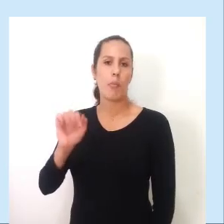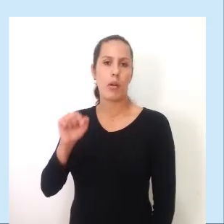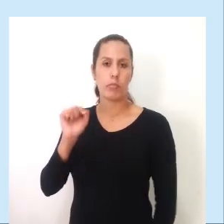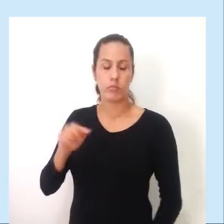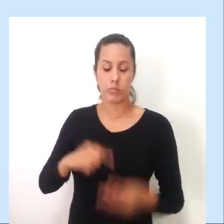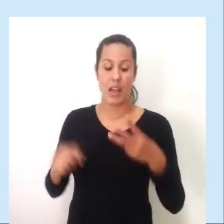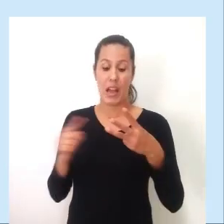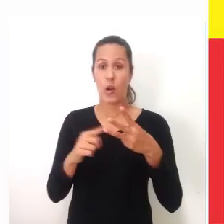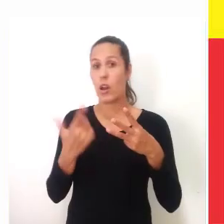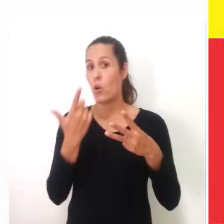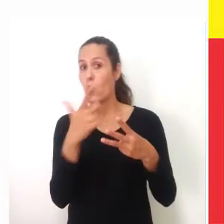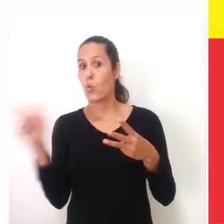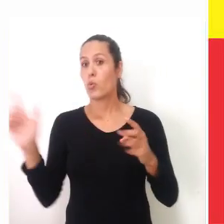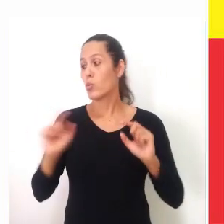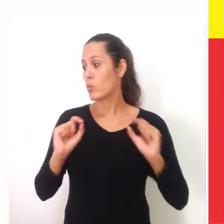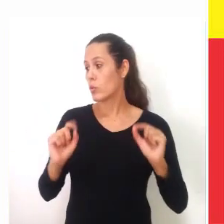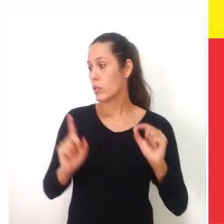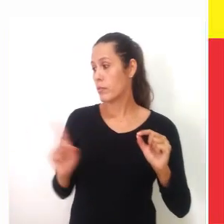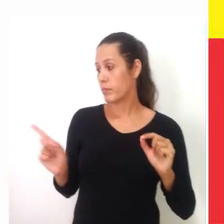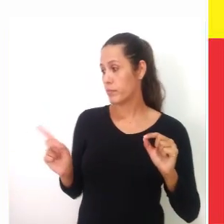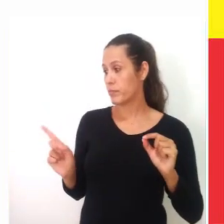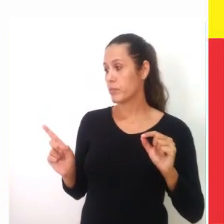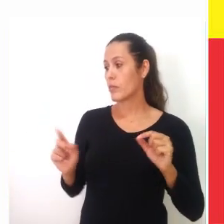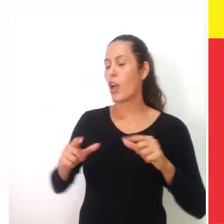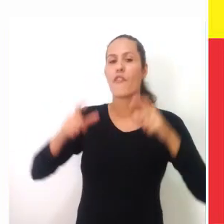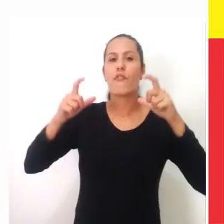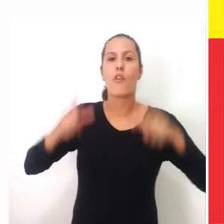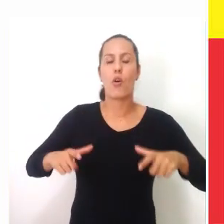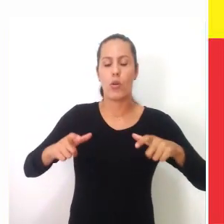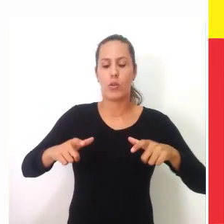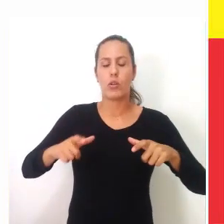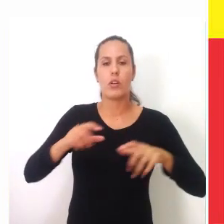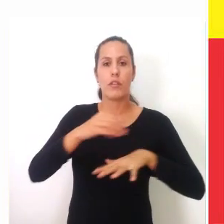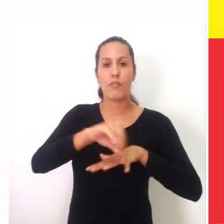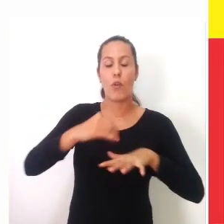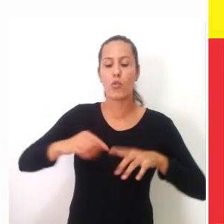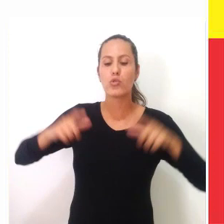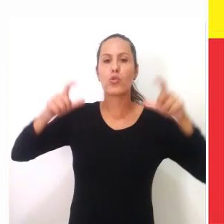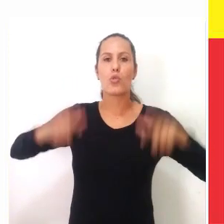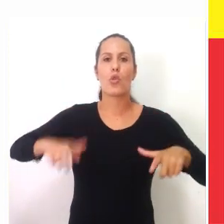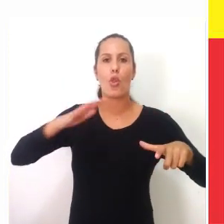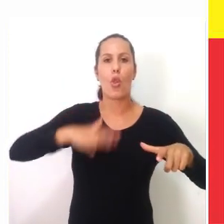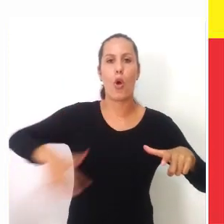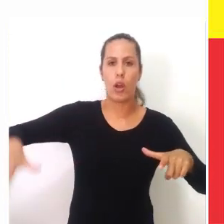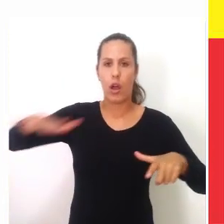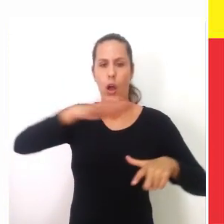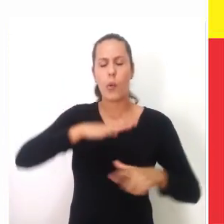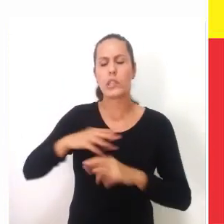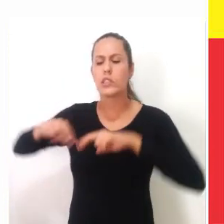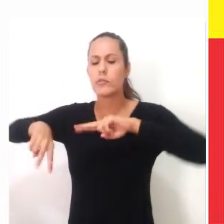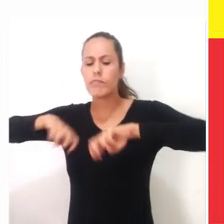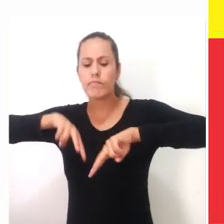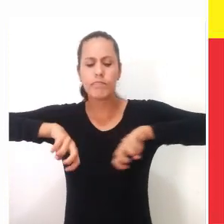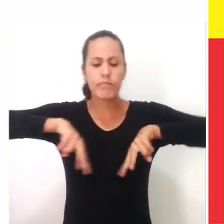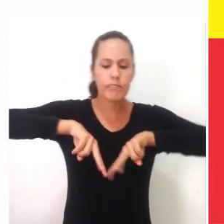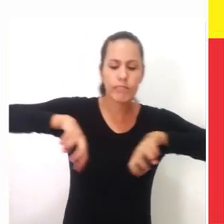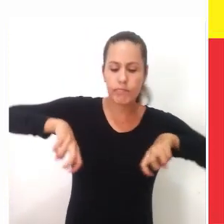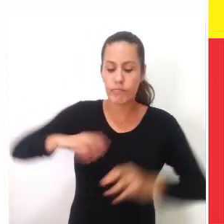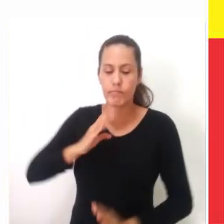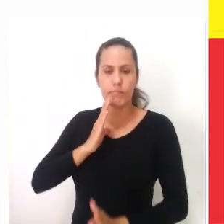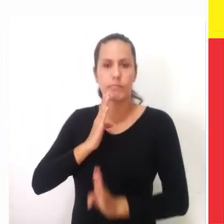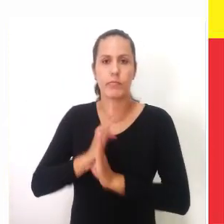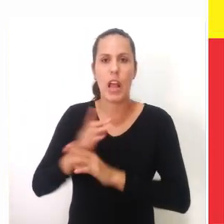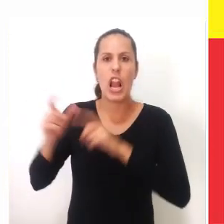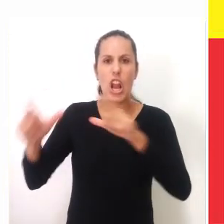Esses fósseis, eles são encontrados quando a gente vai fazer alguma escavação, ok? E esses fósseis, eles não dão